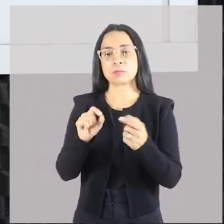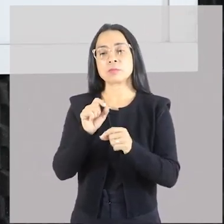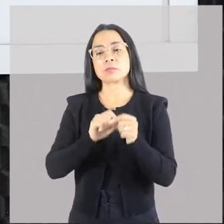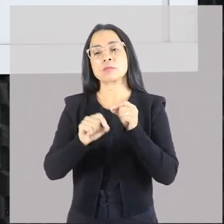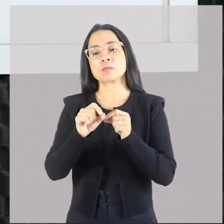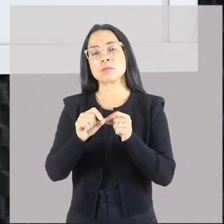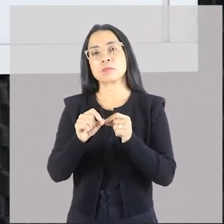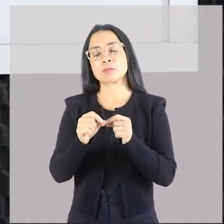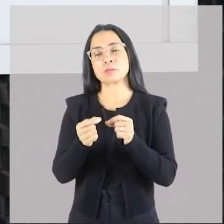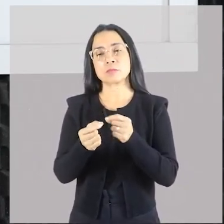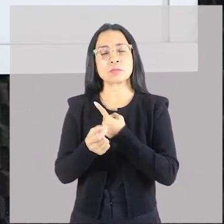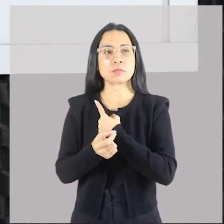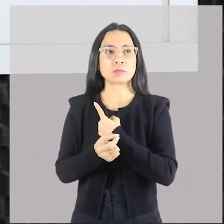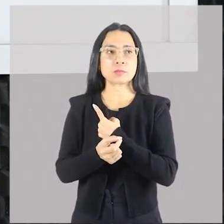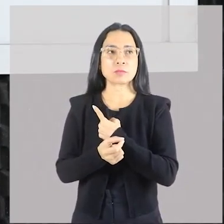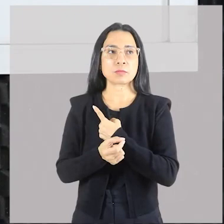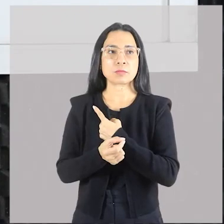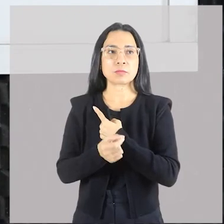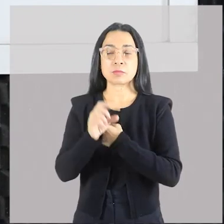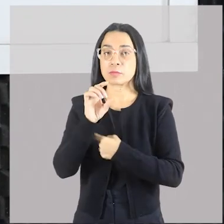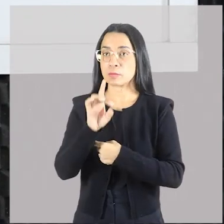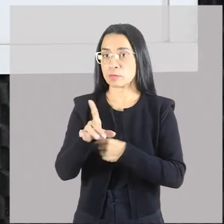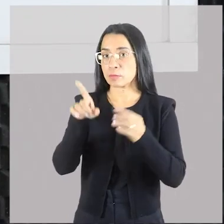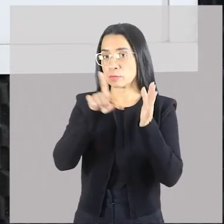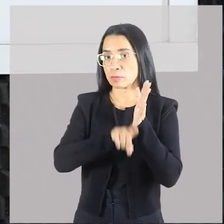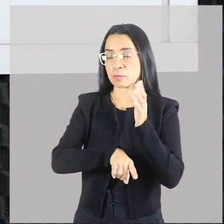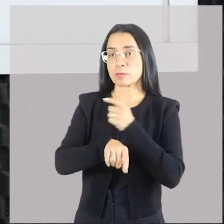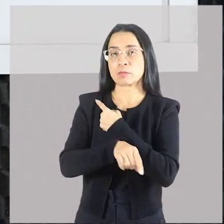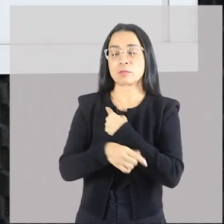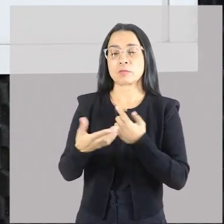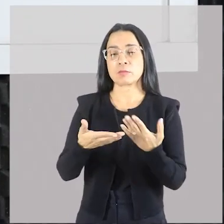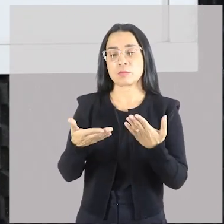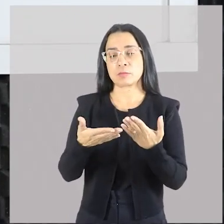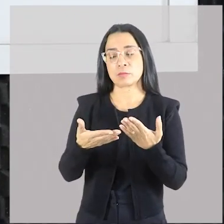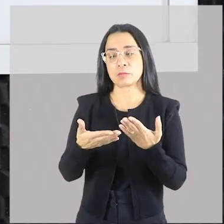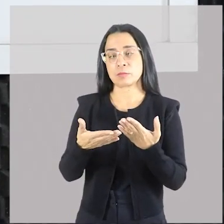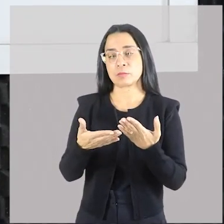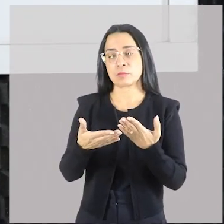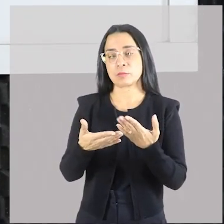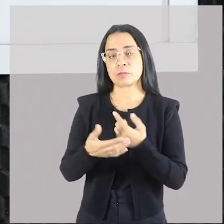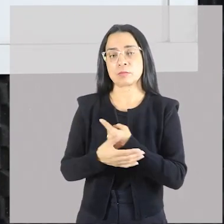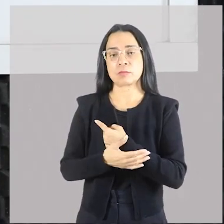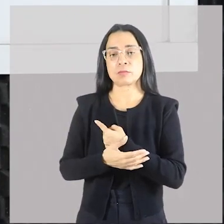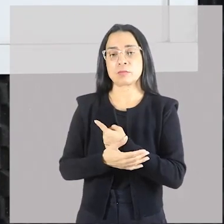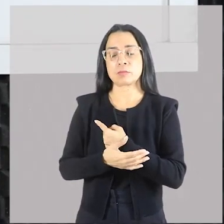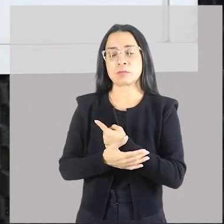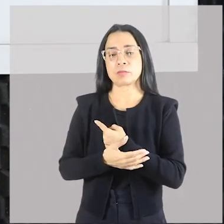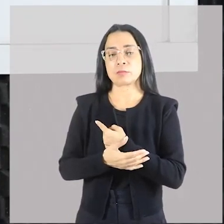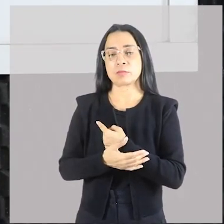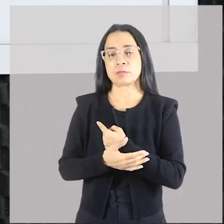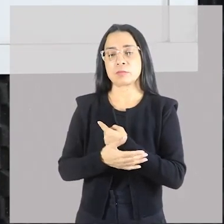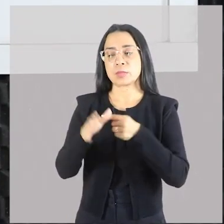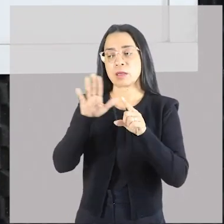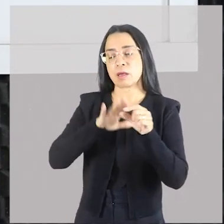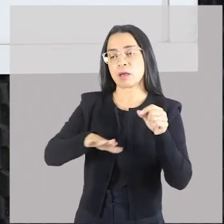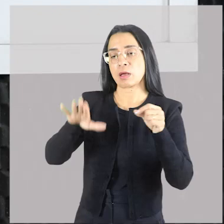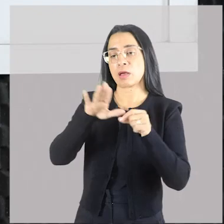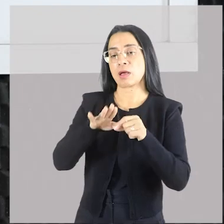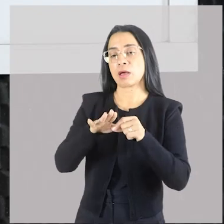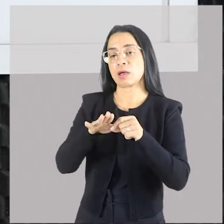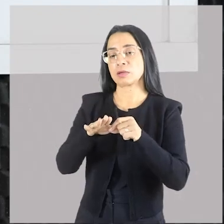que eu quero, basta você subtrair, ó. A área sombreada vai ser a área do quadrado, que é